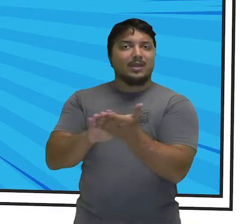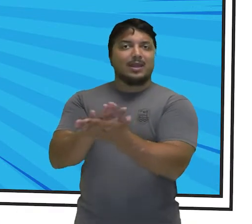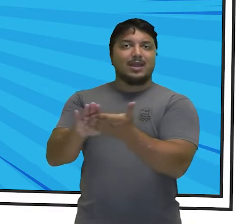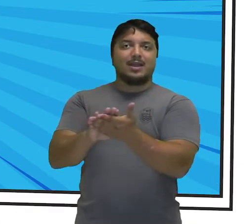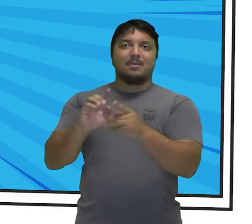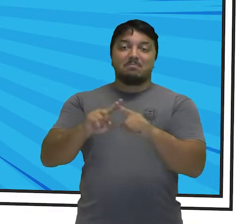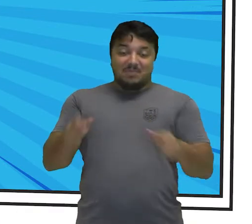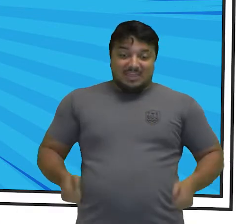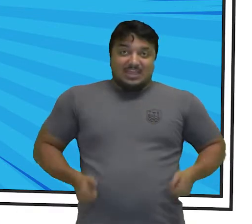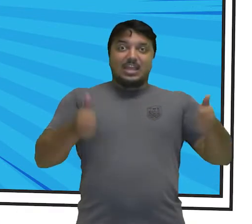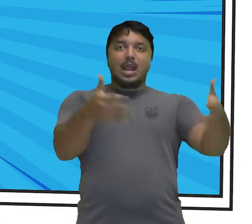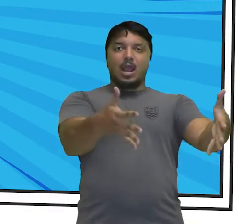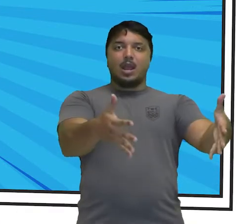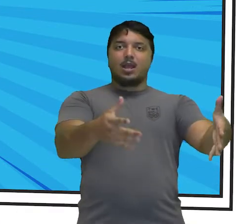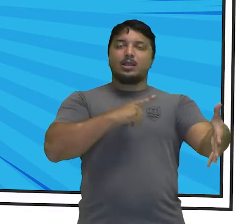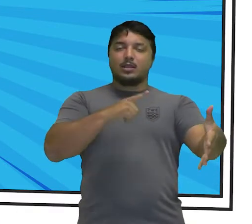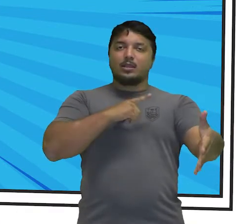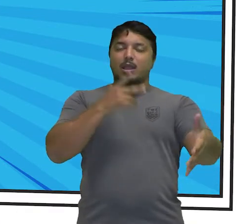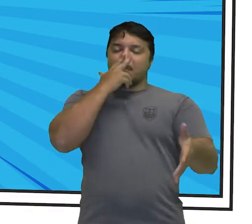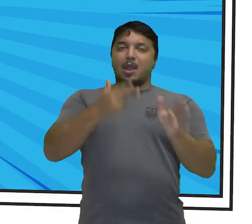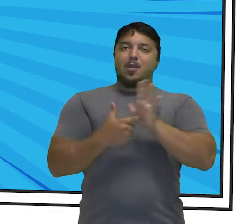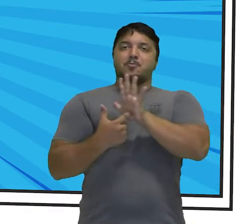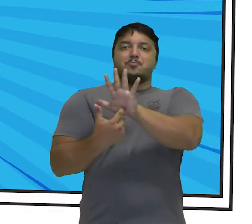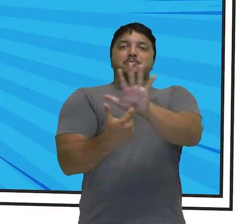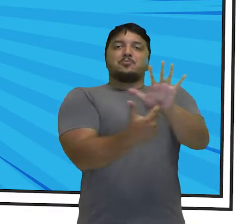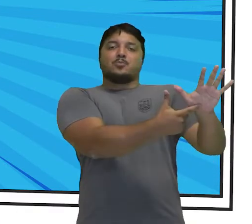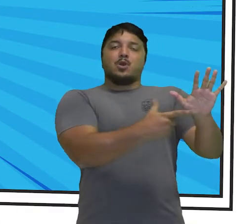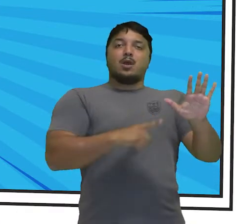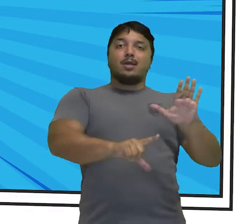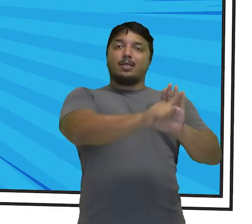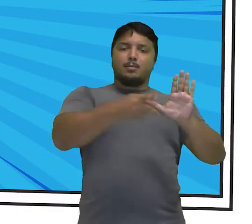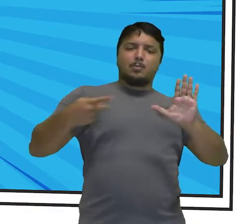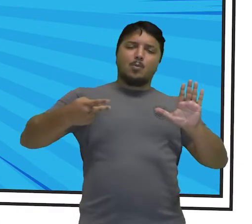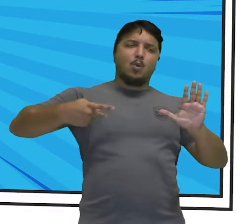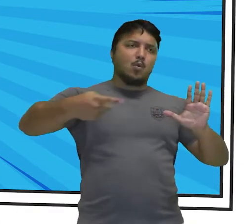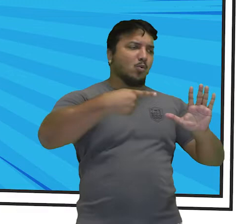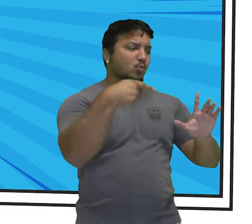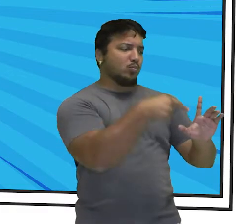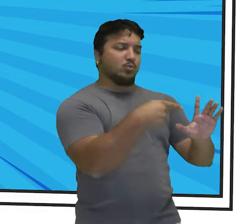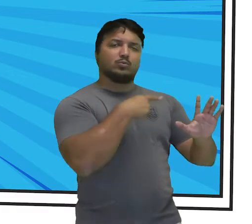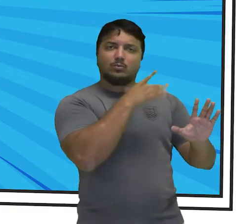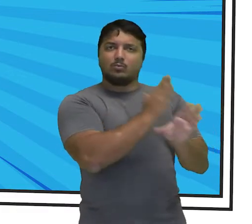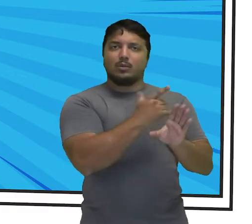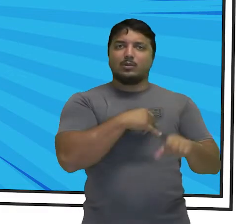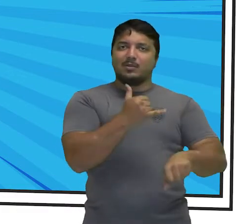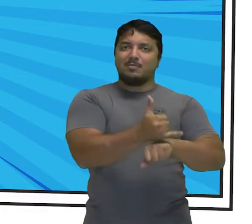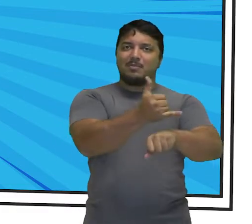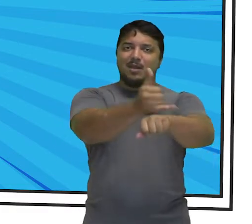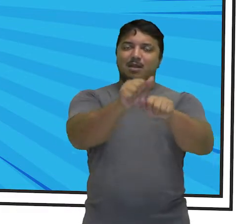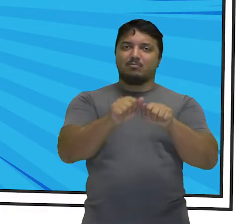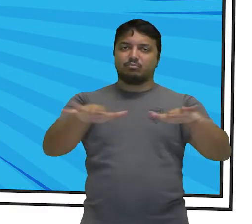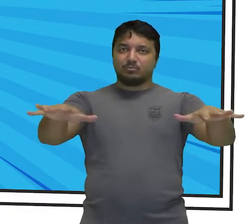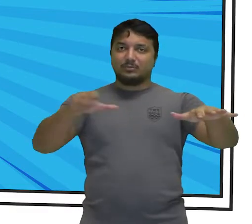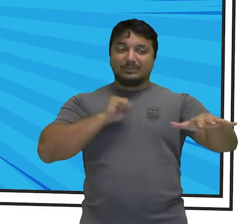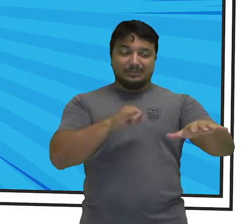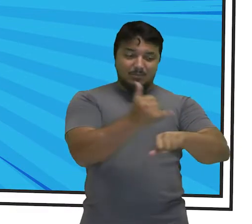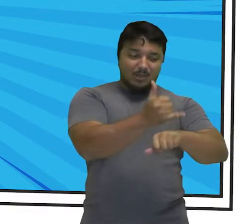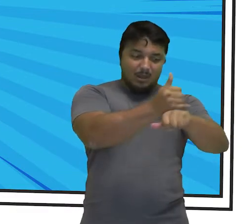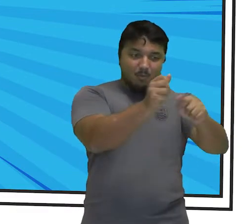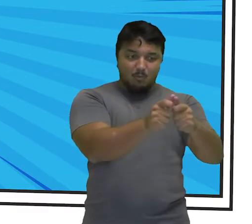se gasta, se ostenta. Era a lei de mercado, era o metalismo. Quanto mais